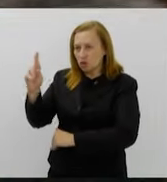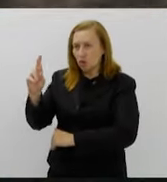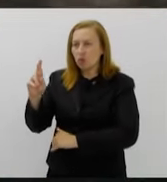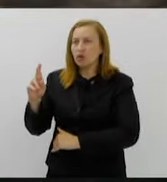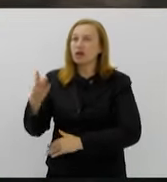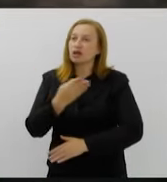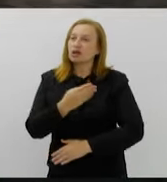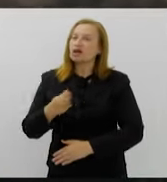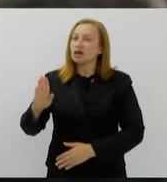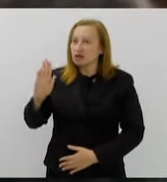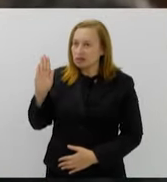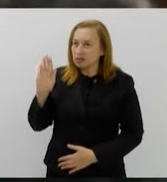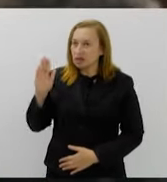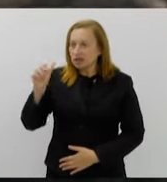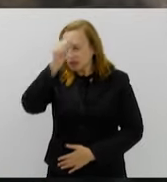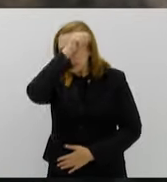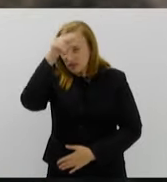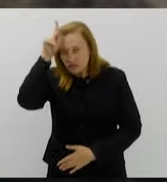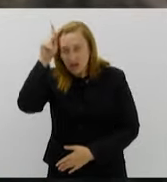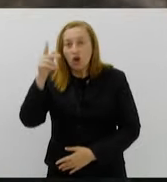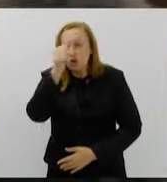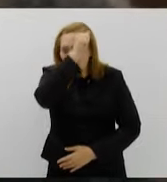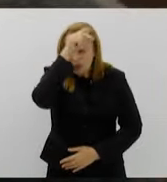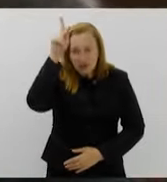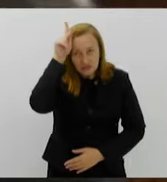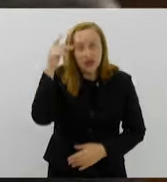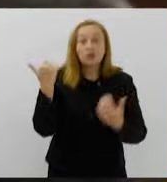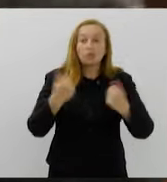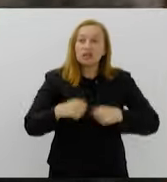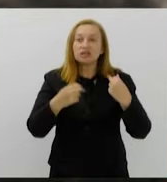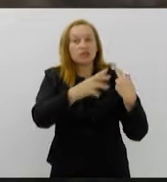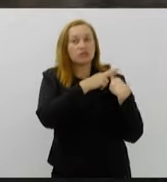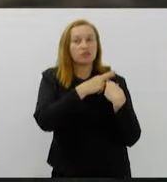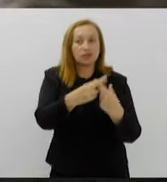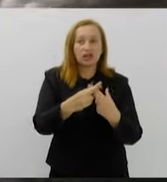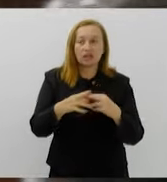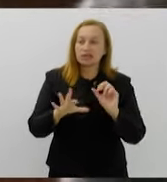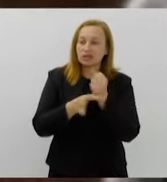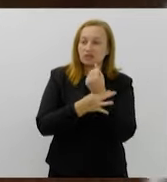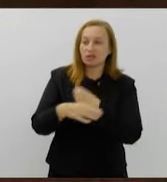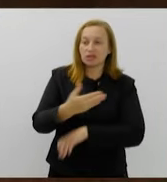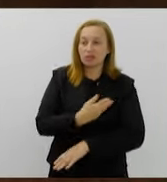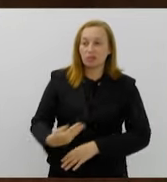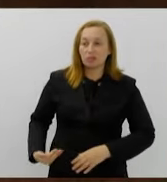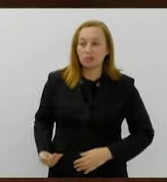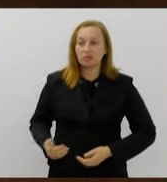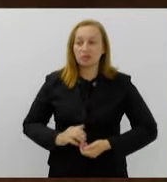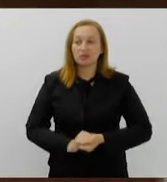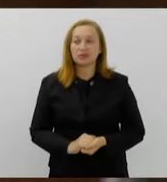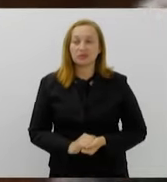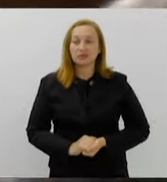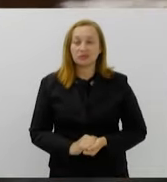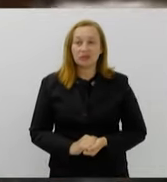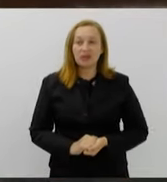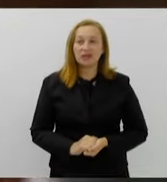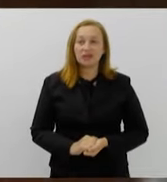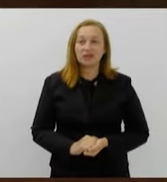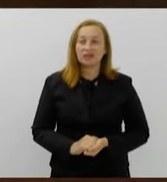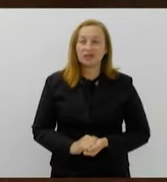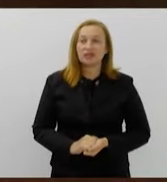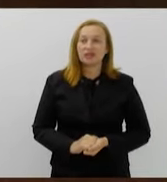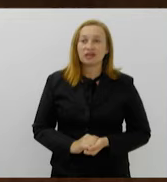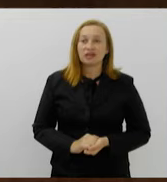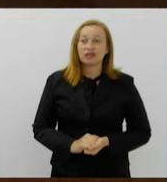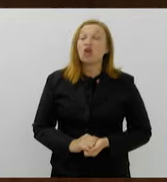prefeito o prefeito tem que trazer para si a responsabilidade da Segurança Pública quando ele não traz é porque ele é um frouxo